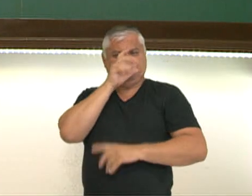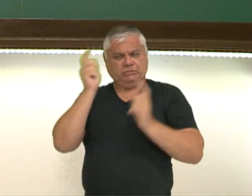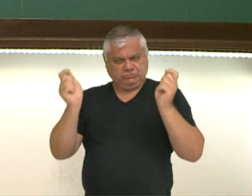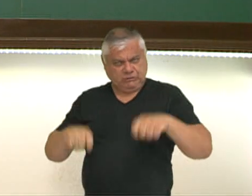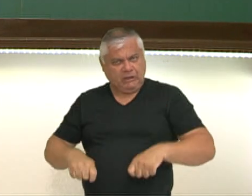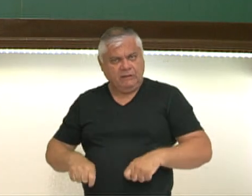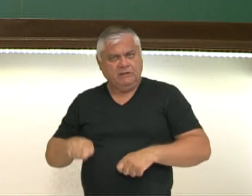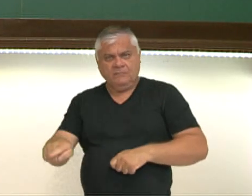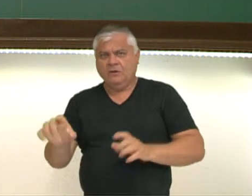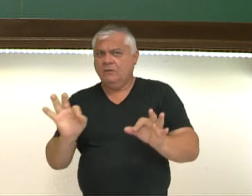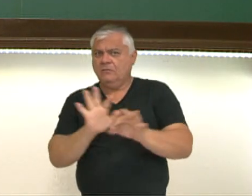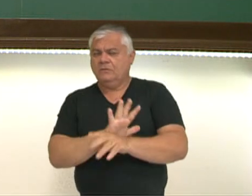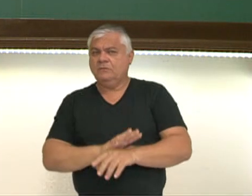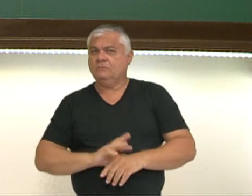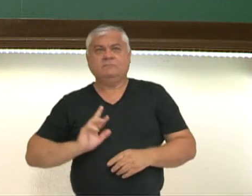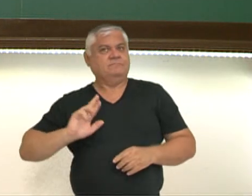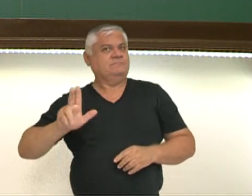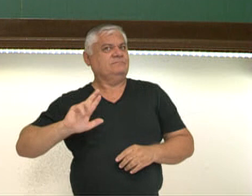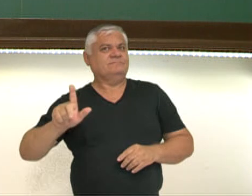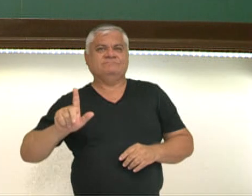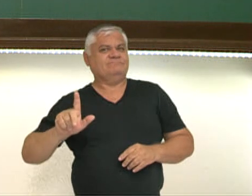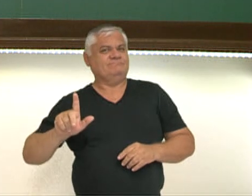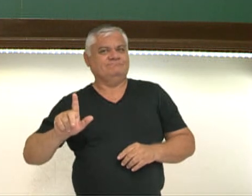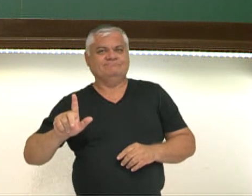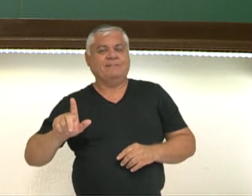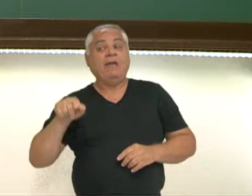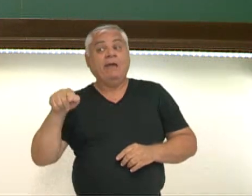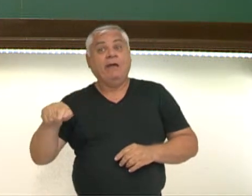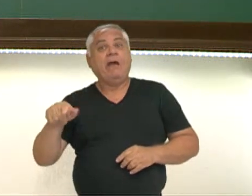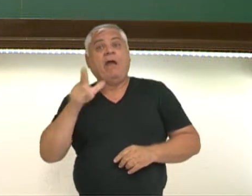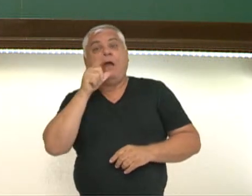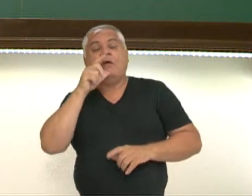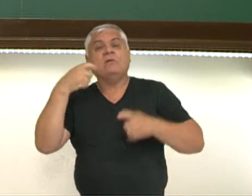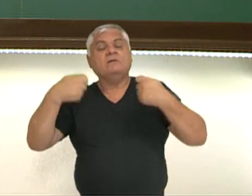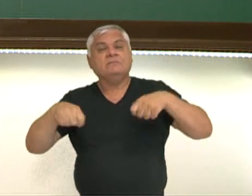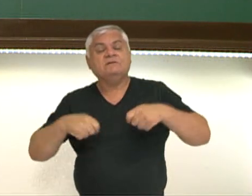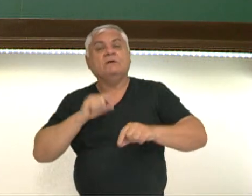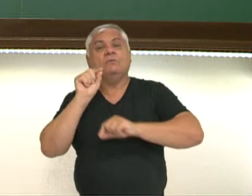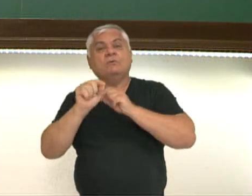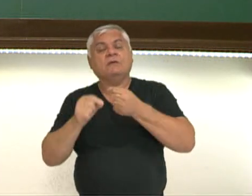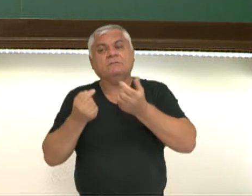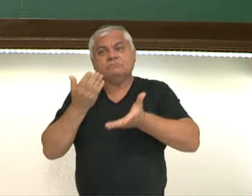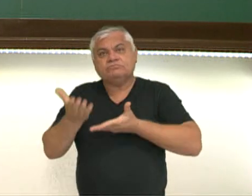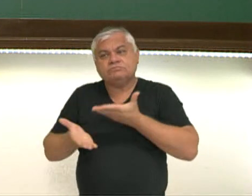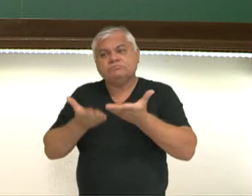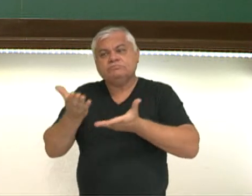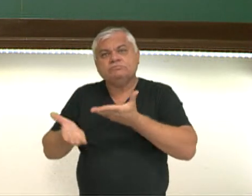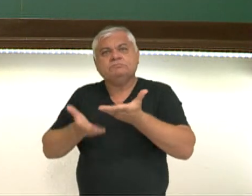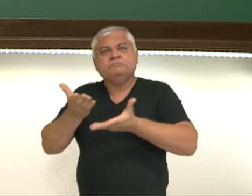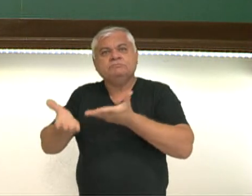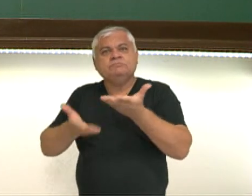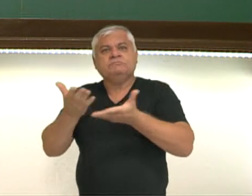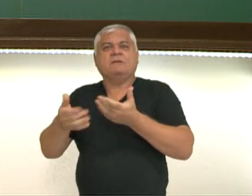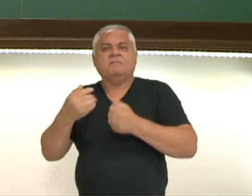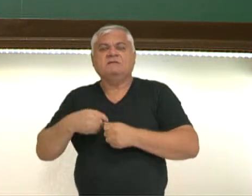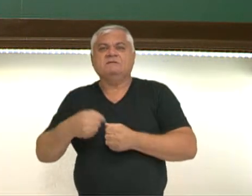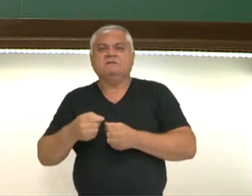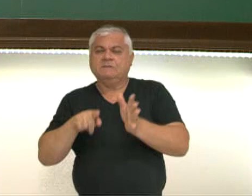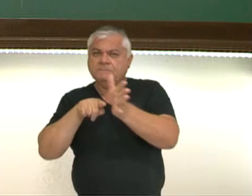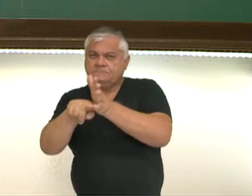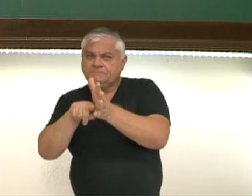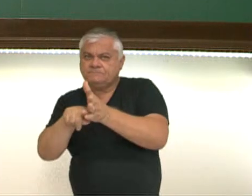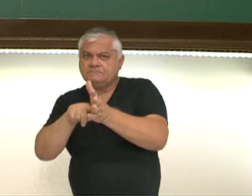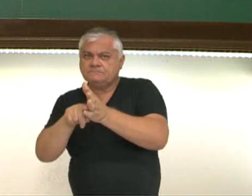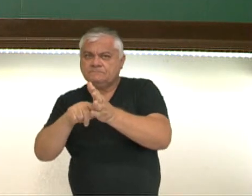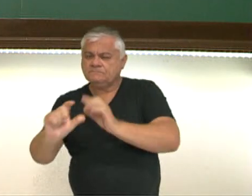está apta para o consumo. Não, a água ela precisa passar por um tratamento, por uma análise. Nós